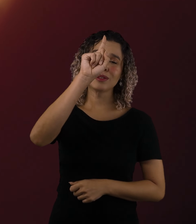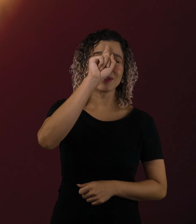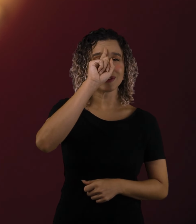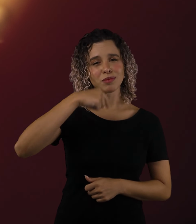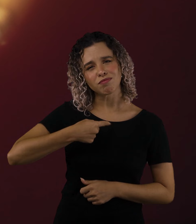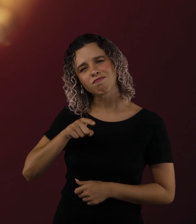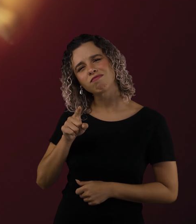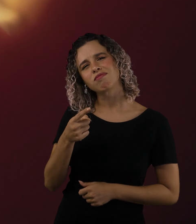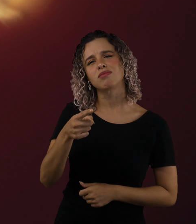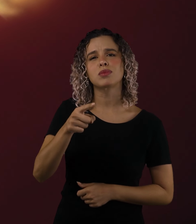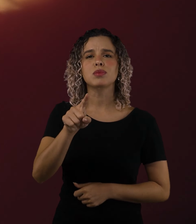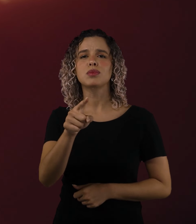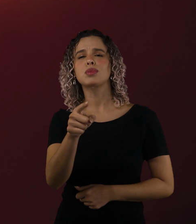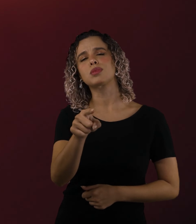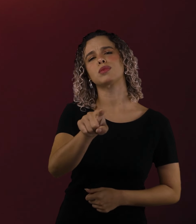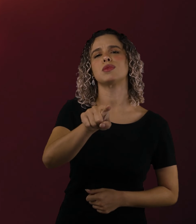I'm just a